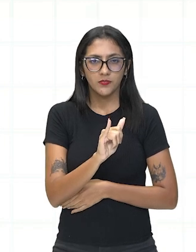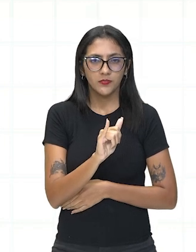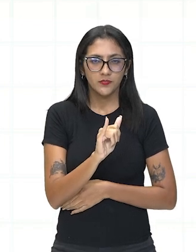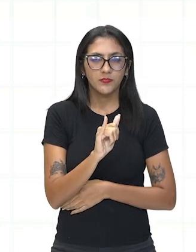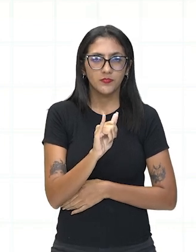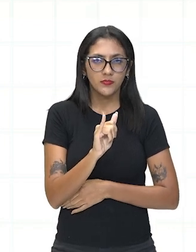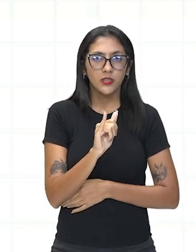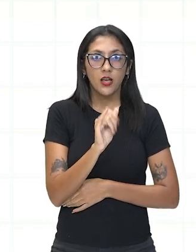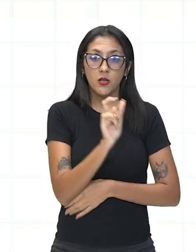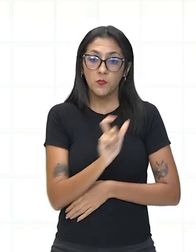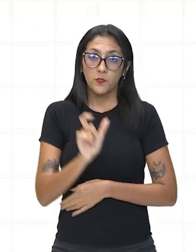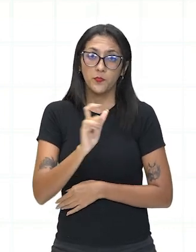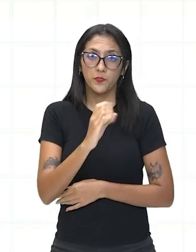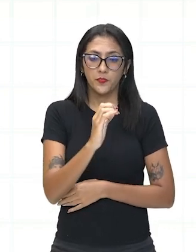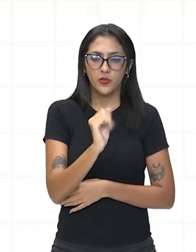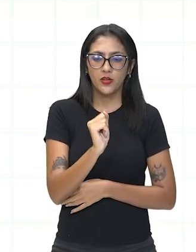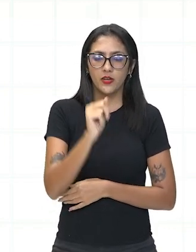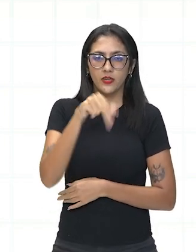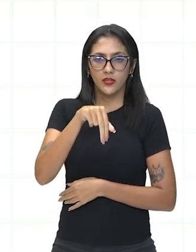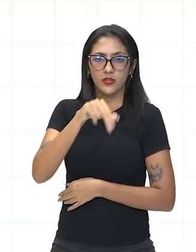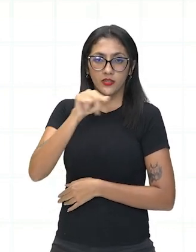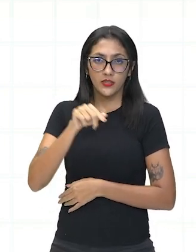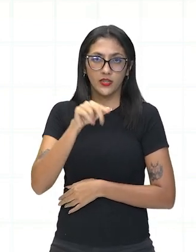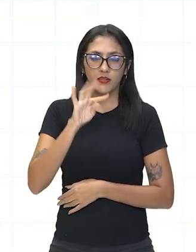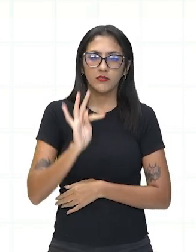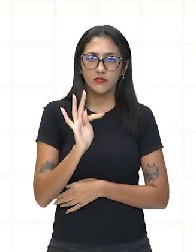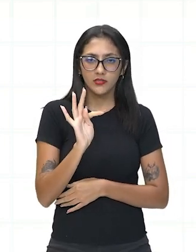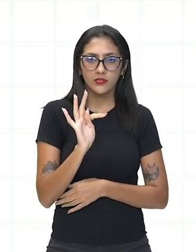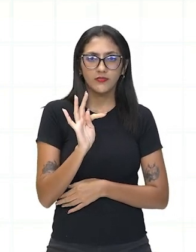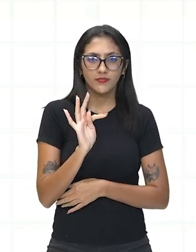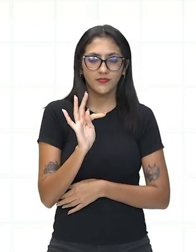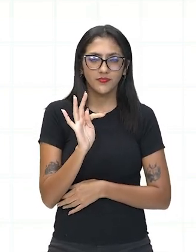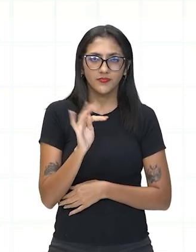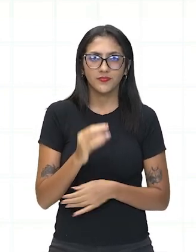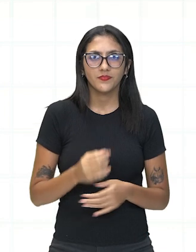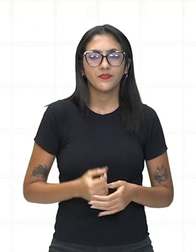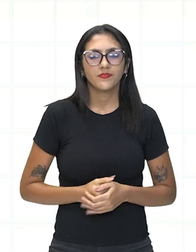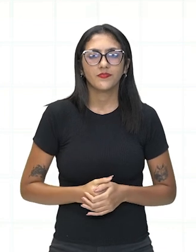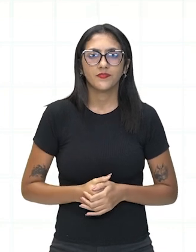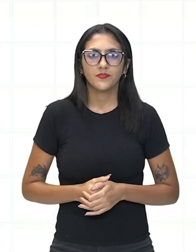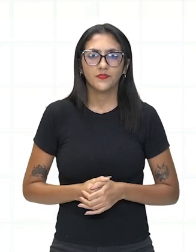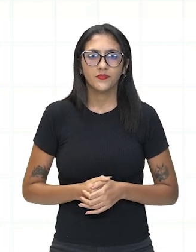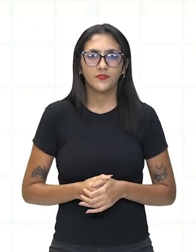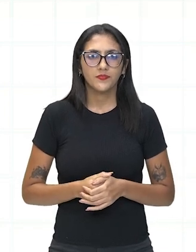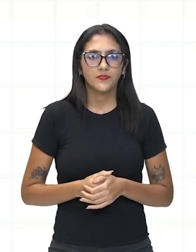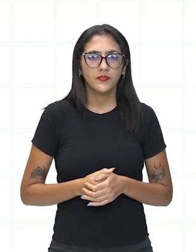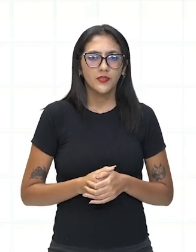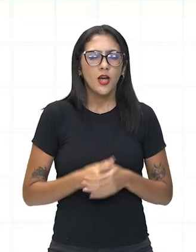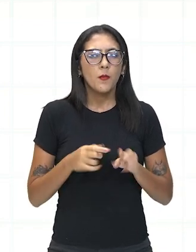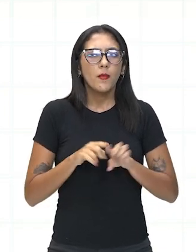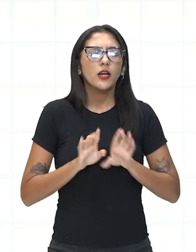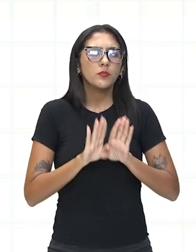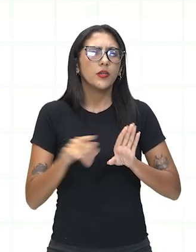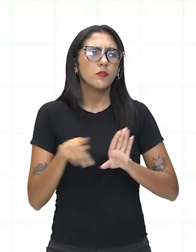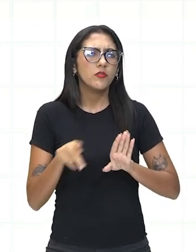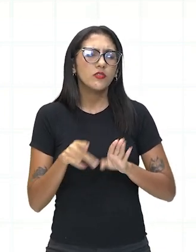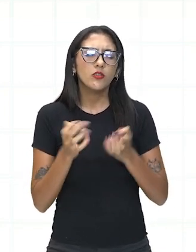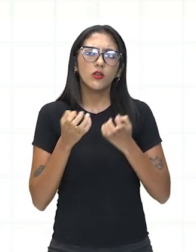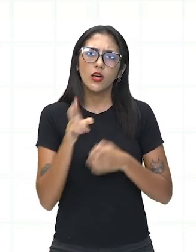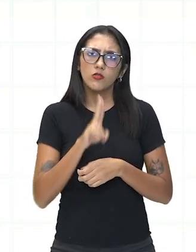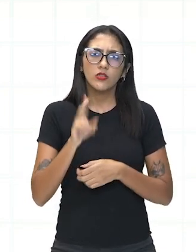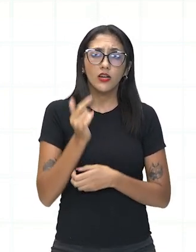forma contraída, né, do not, junto com o not, que é o can't. Teacher, eu quero completar aquela resposta mais